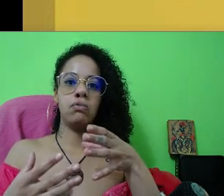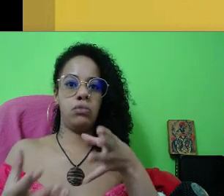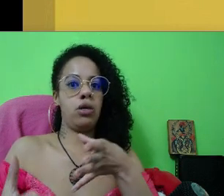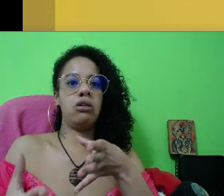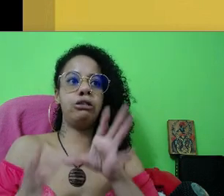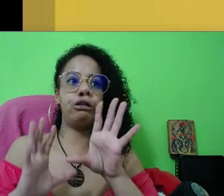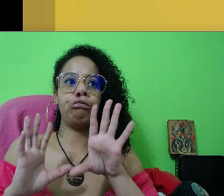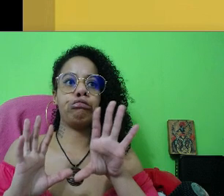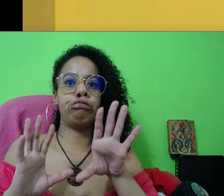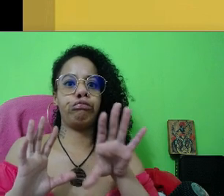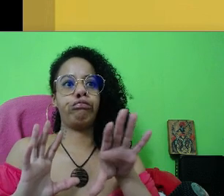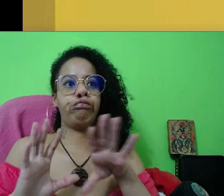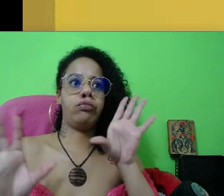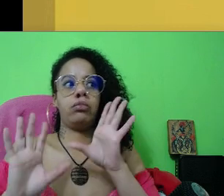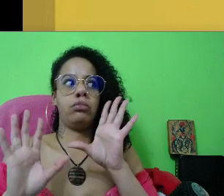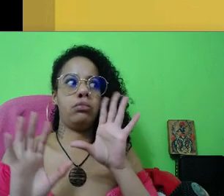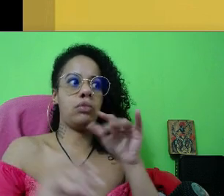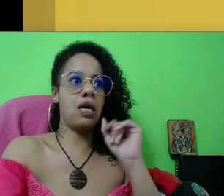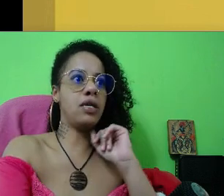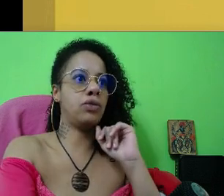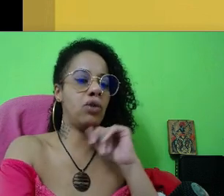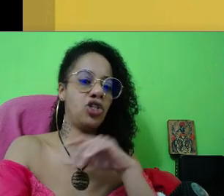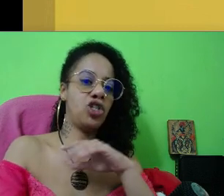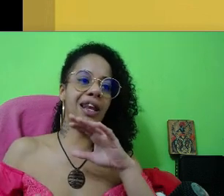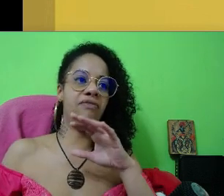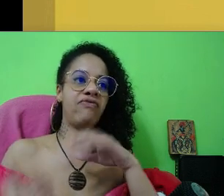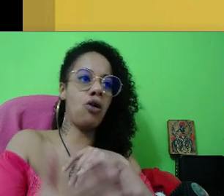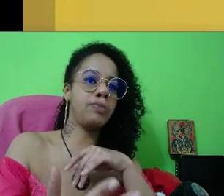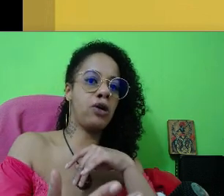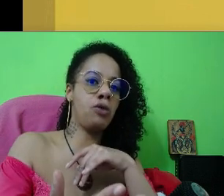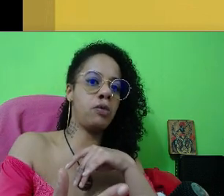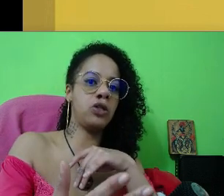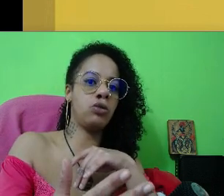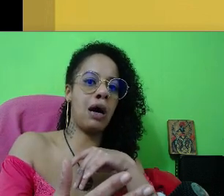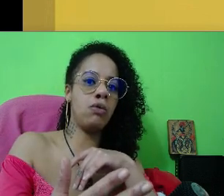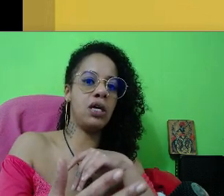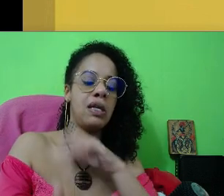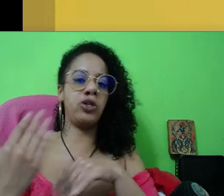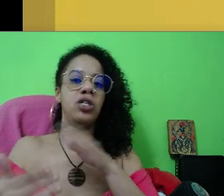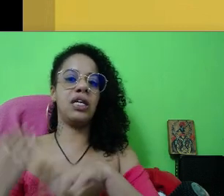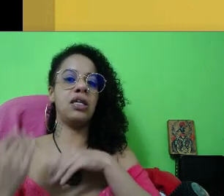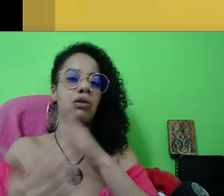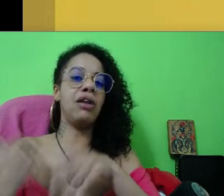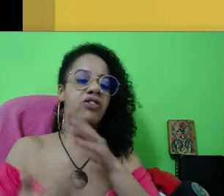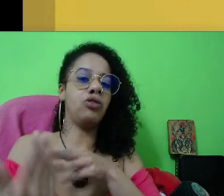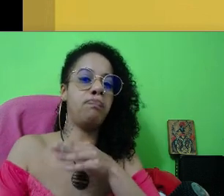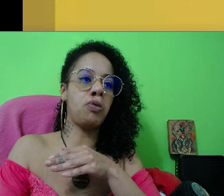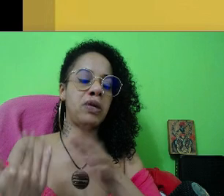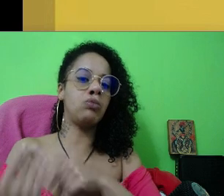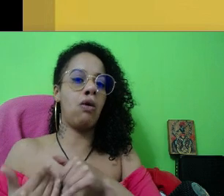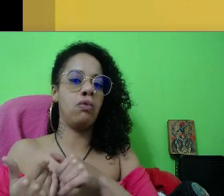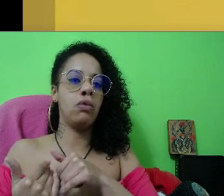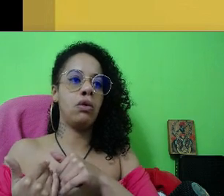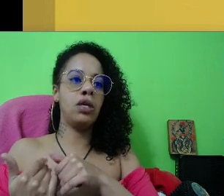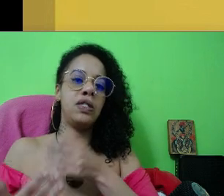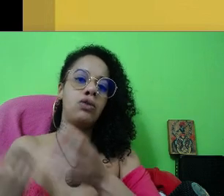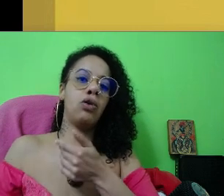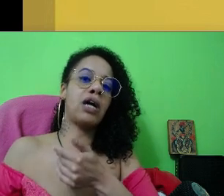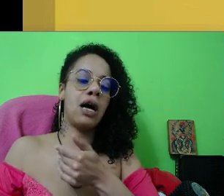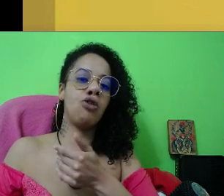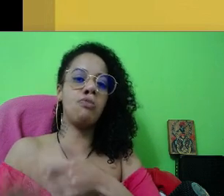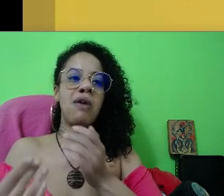então assim é isso não adianta levar os bagulhos para o pessoal e depois dizer que estão levando para o pessoal